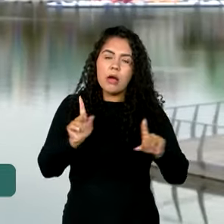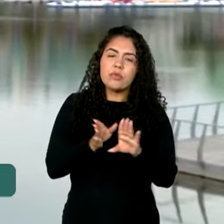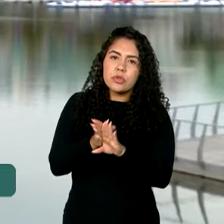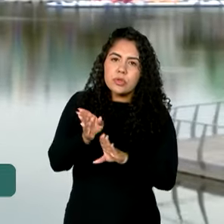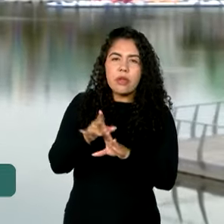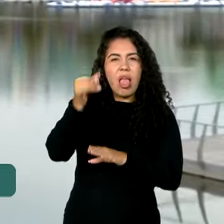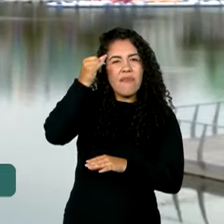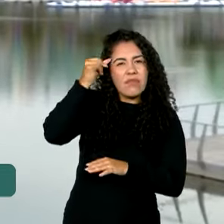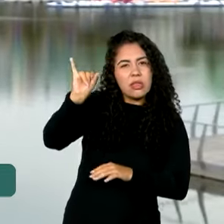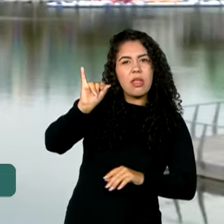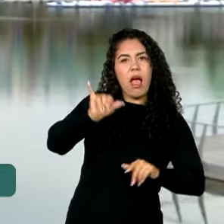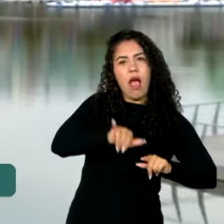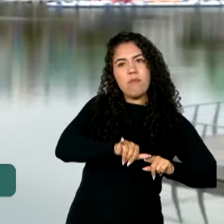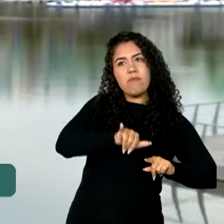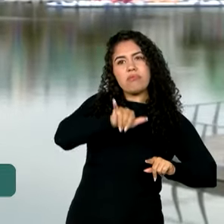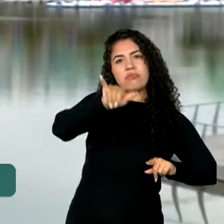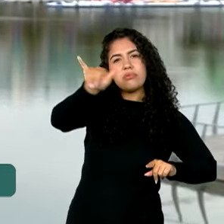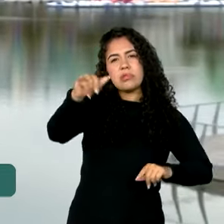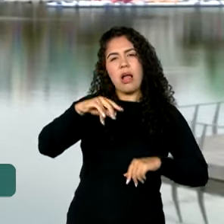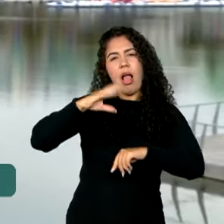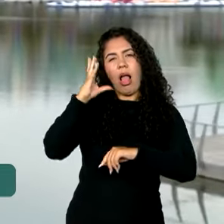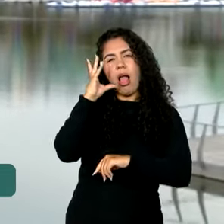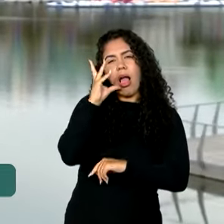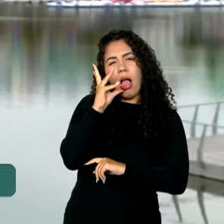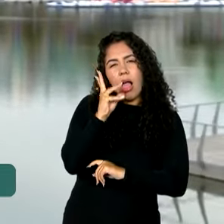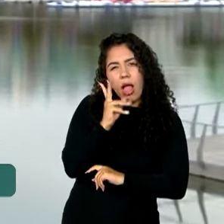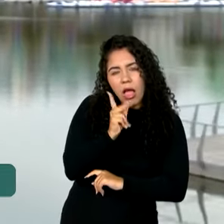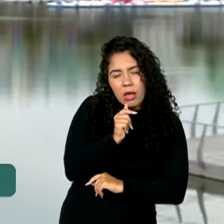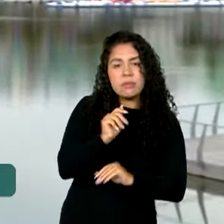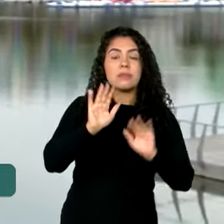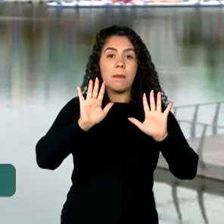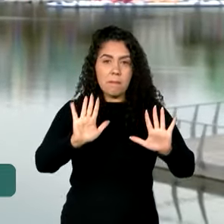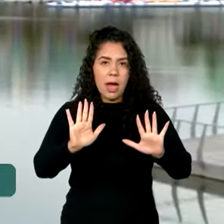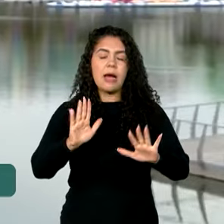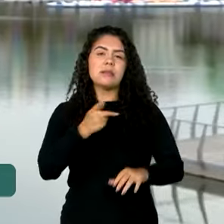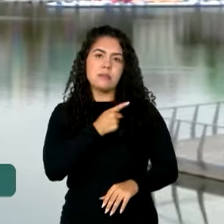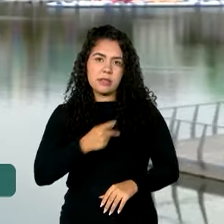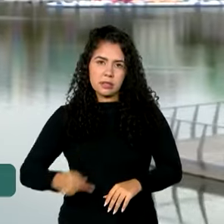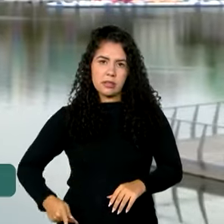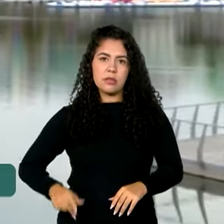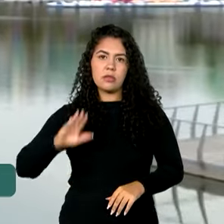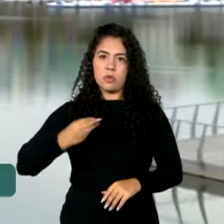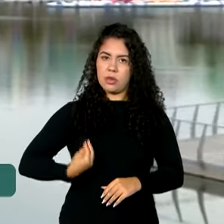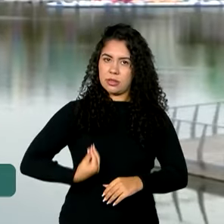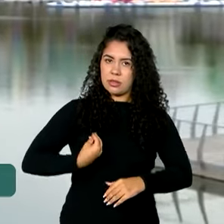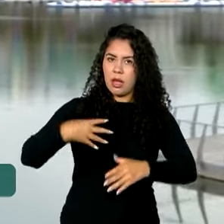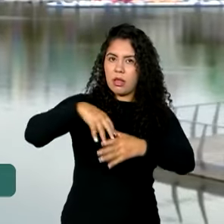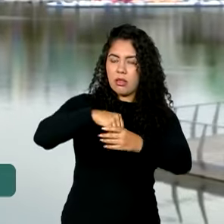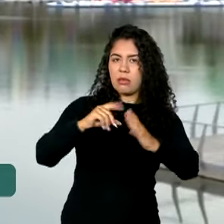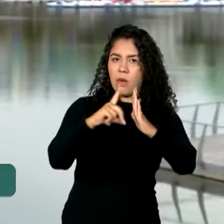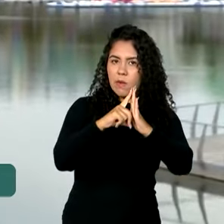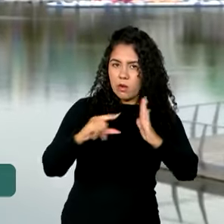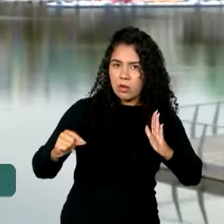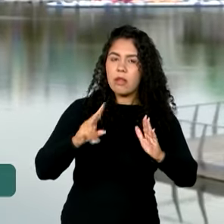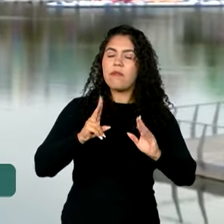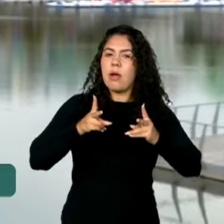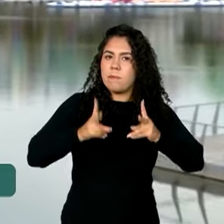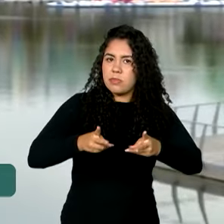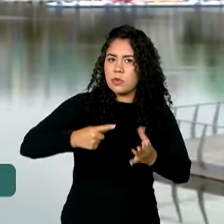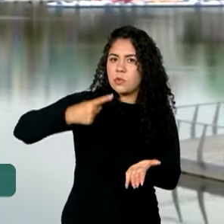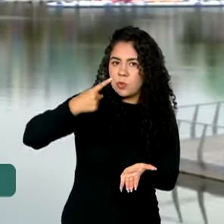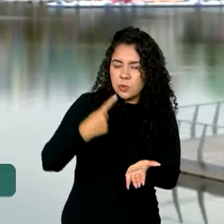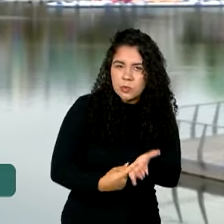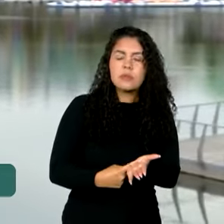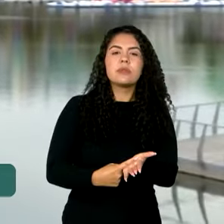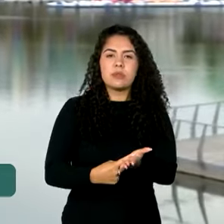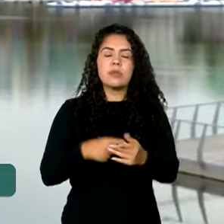evitasse viagens aéreas de longa distância. O presidente segue no Alvorada e vai manter suas atividades, inclusive vai